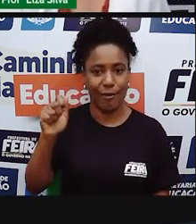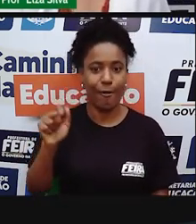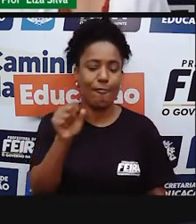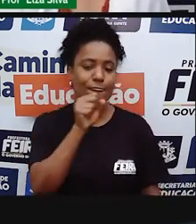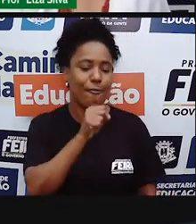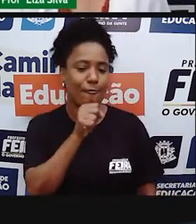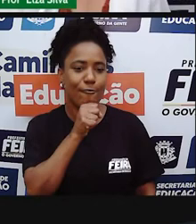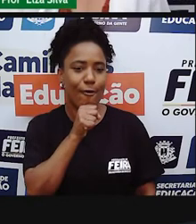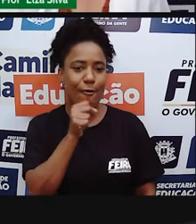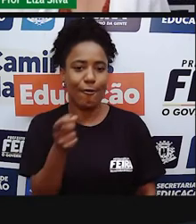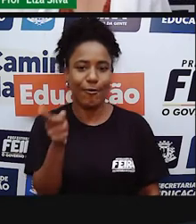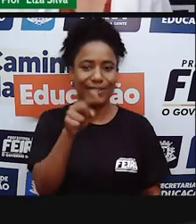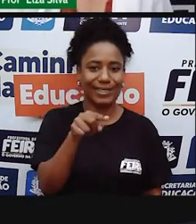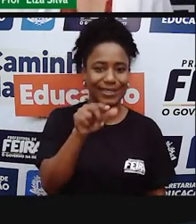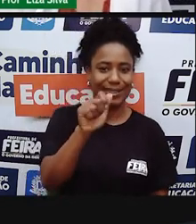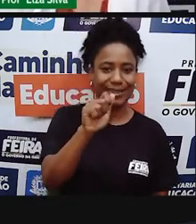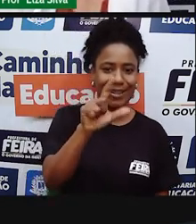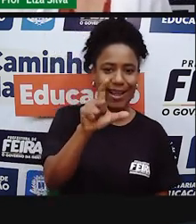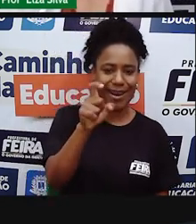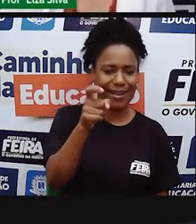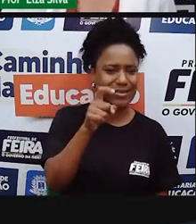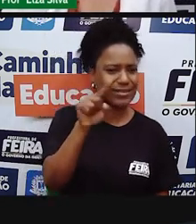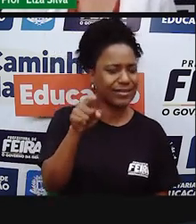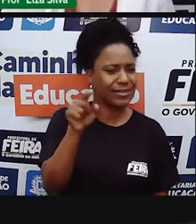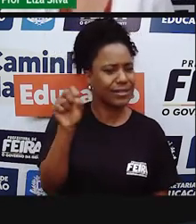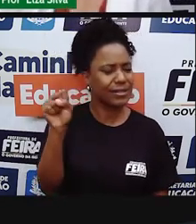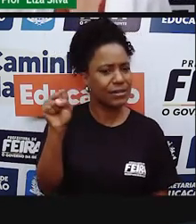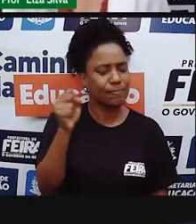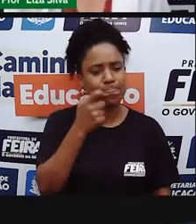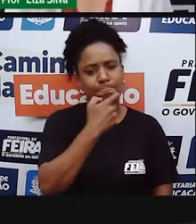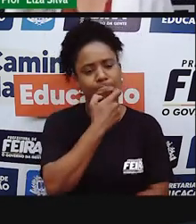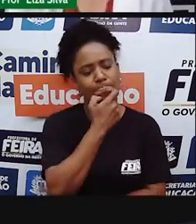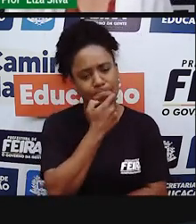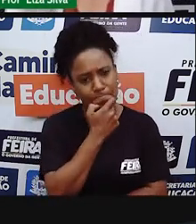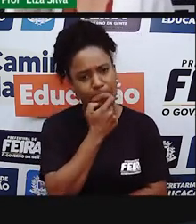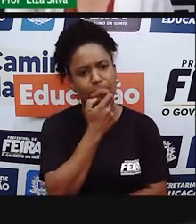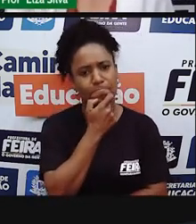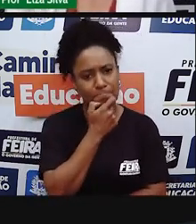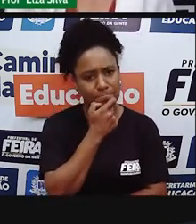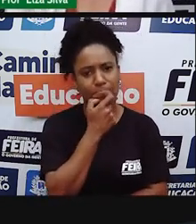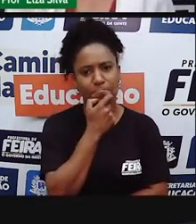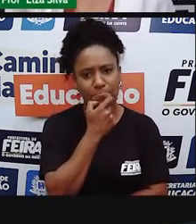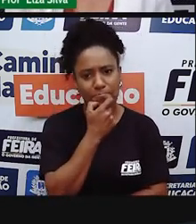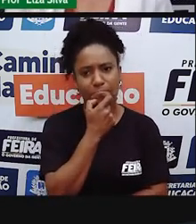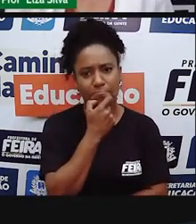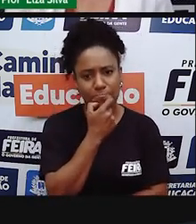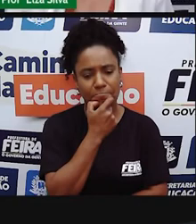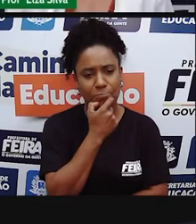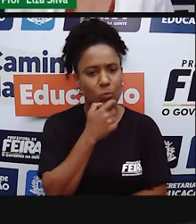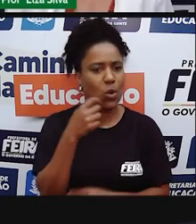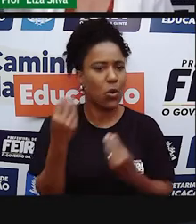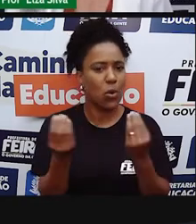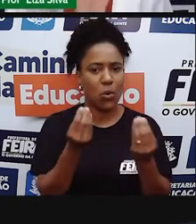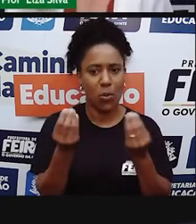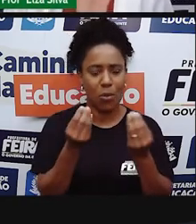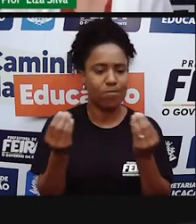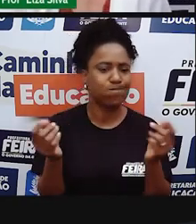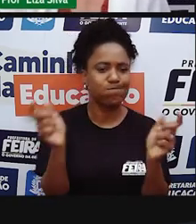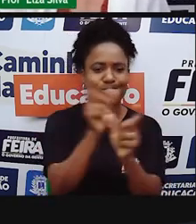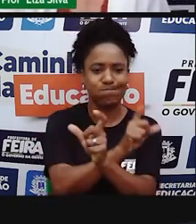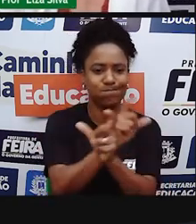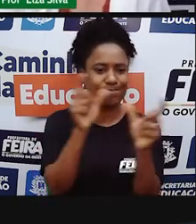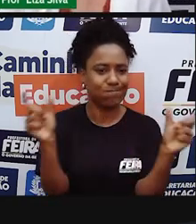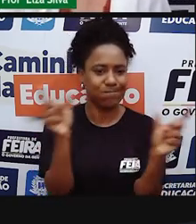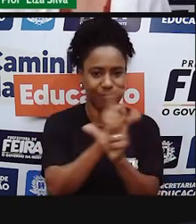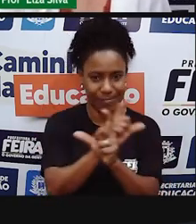Alex. Então, o que é que a gente observa, né? Como é que nós vamos organizar essa estrutura?